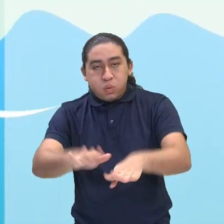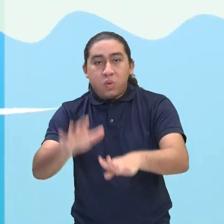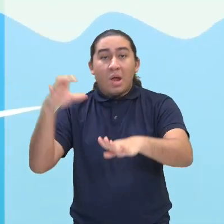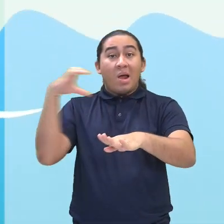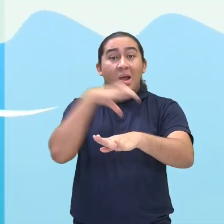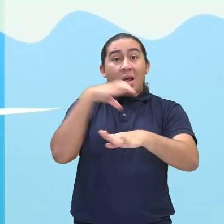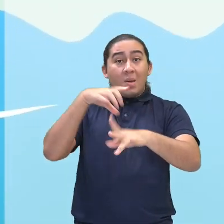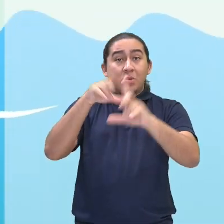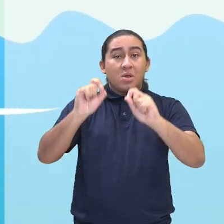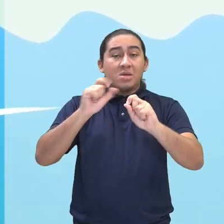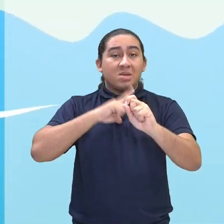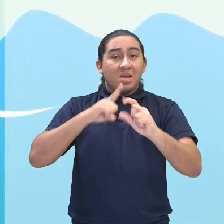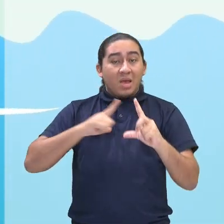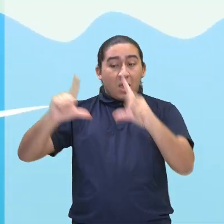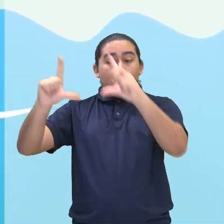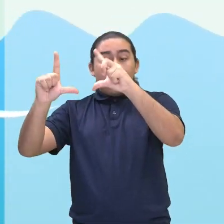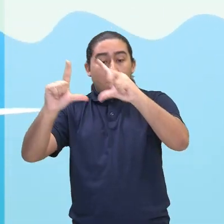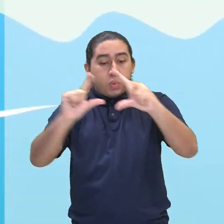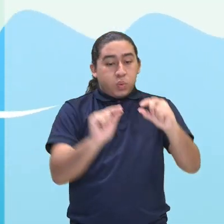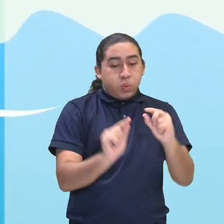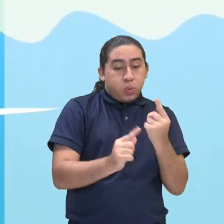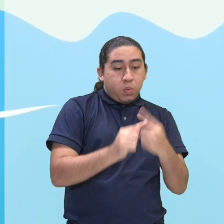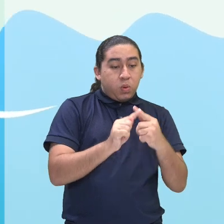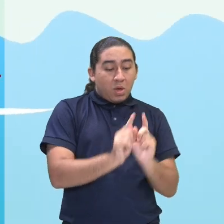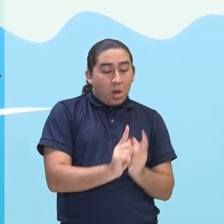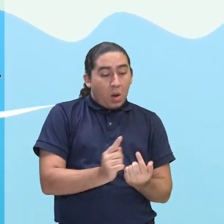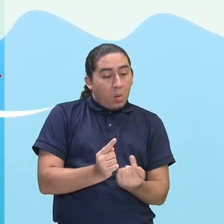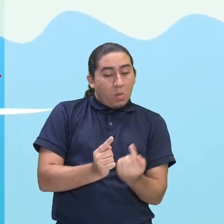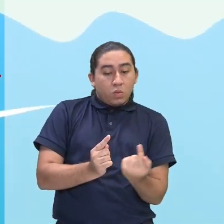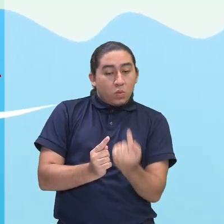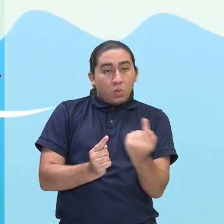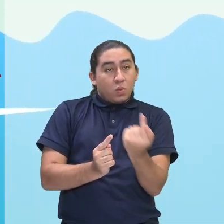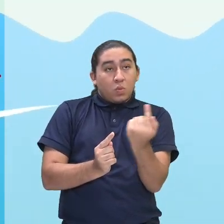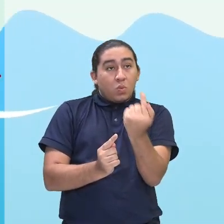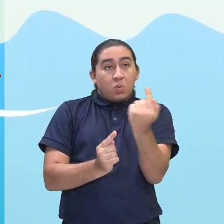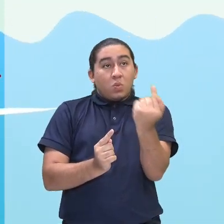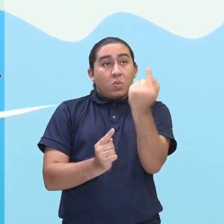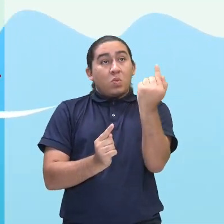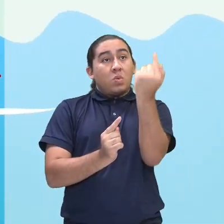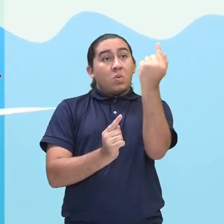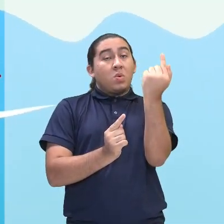onda diminui, enquanto sua altura cresce e chega a até